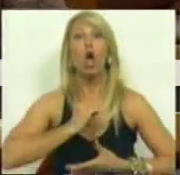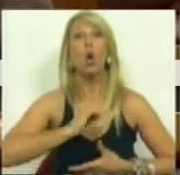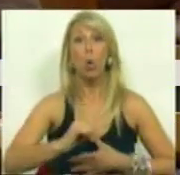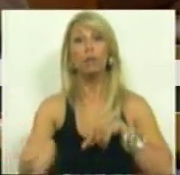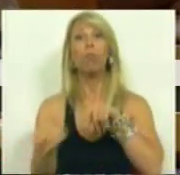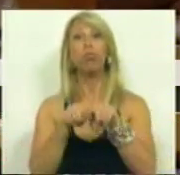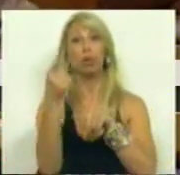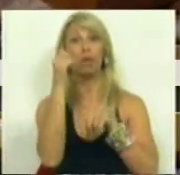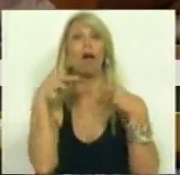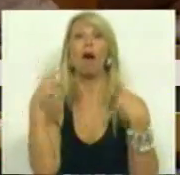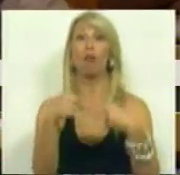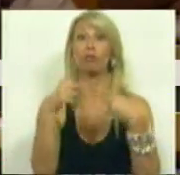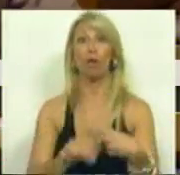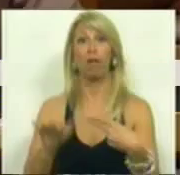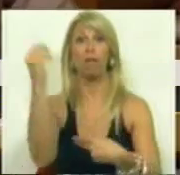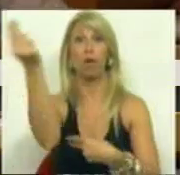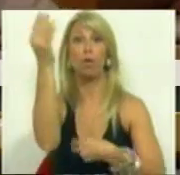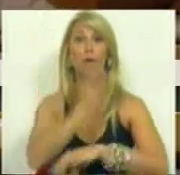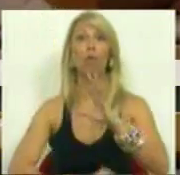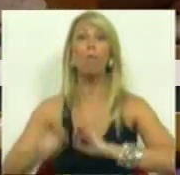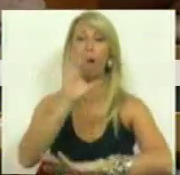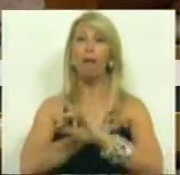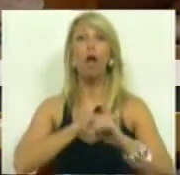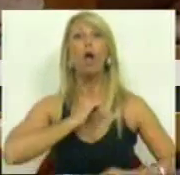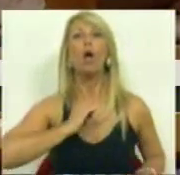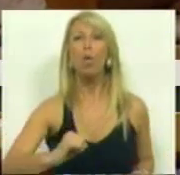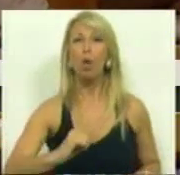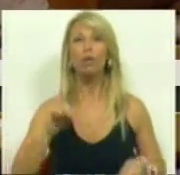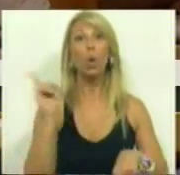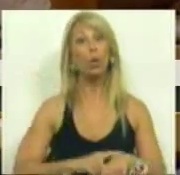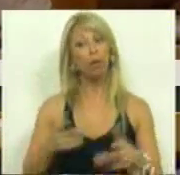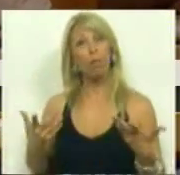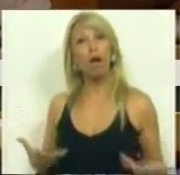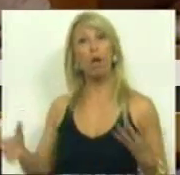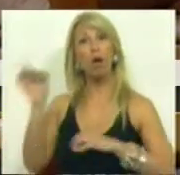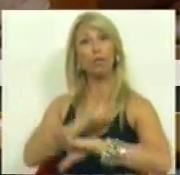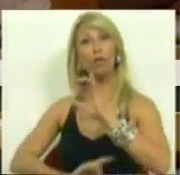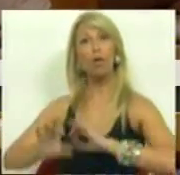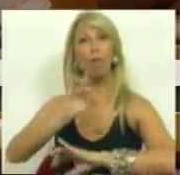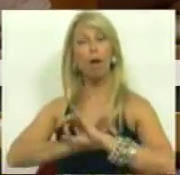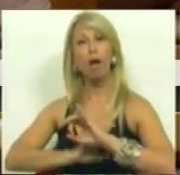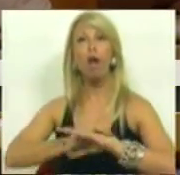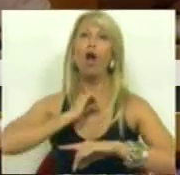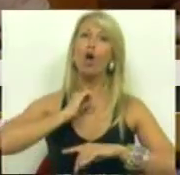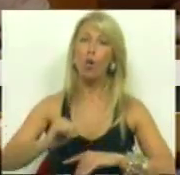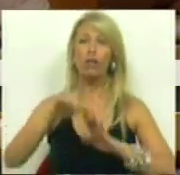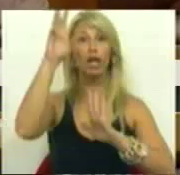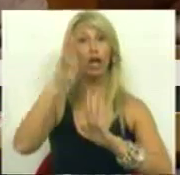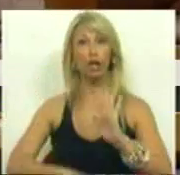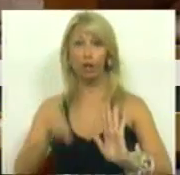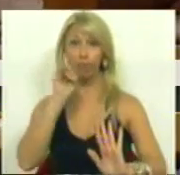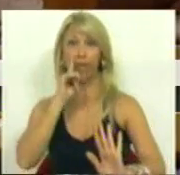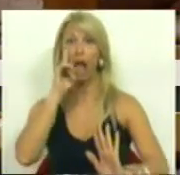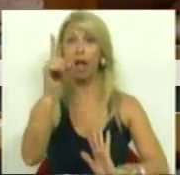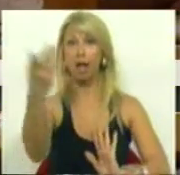de austeridade da União Europeia, contra o tempo atual da Europa, contra o regime de Merkel em vigor.